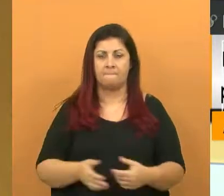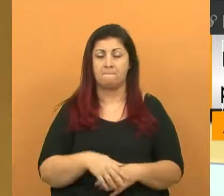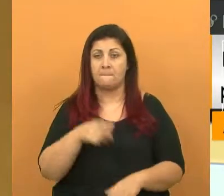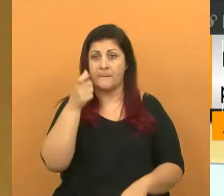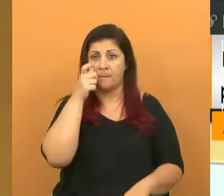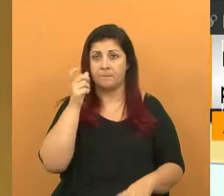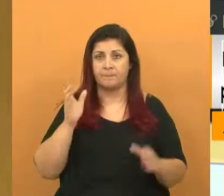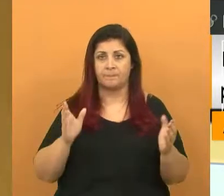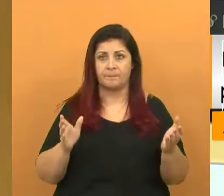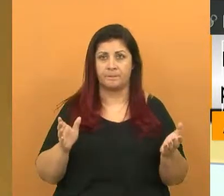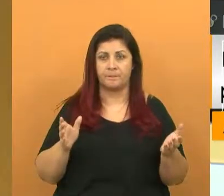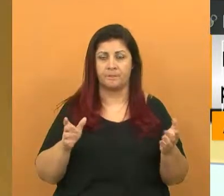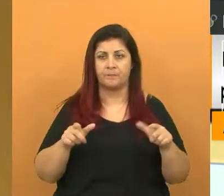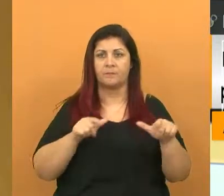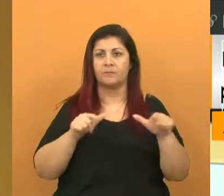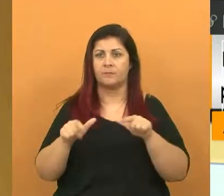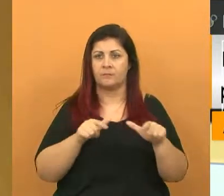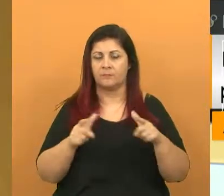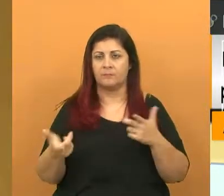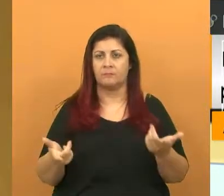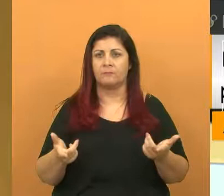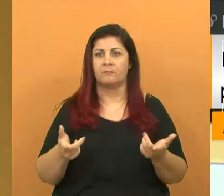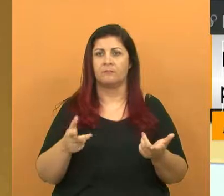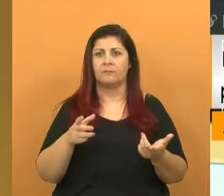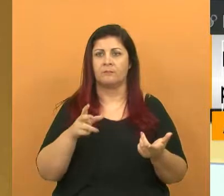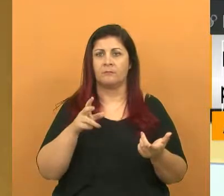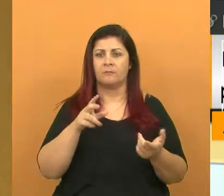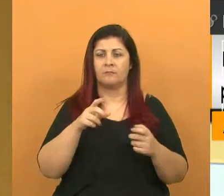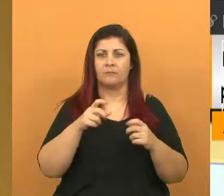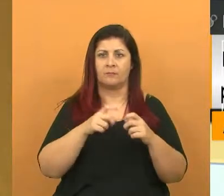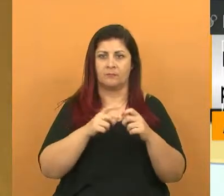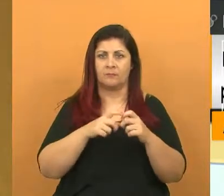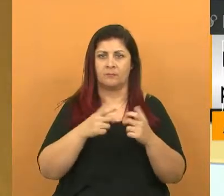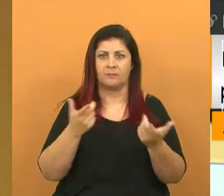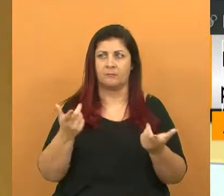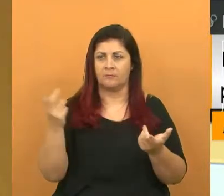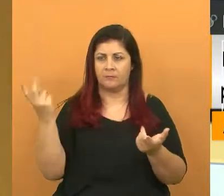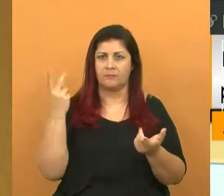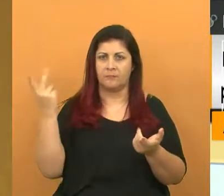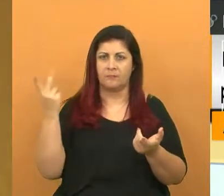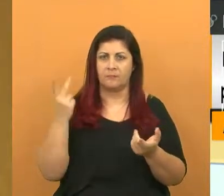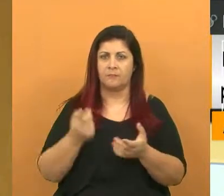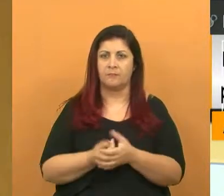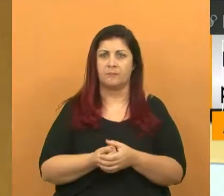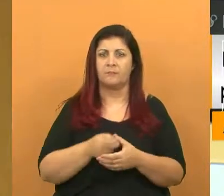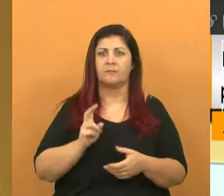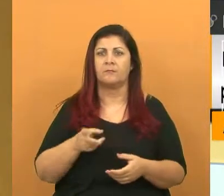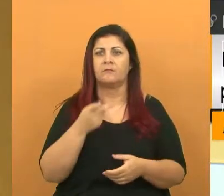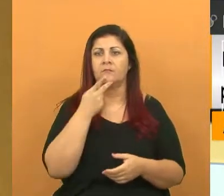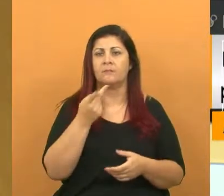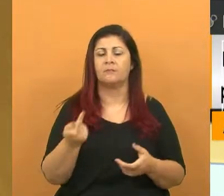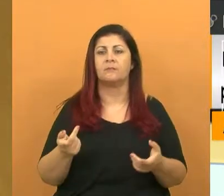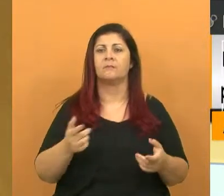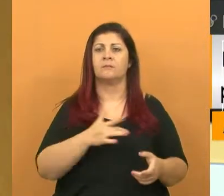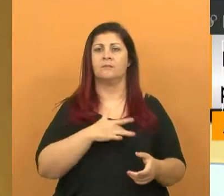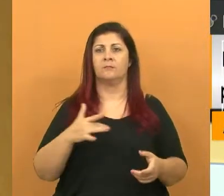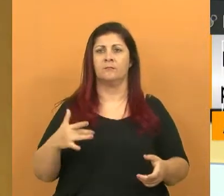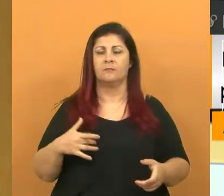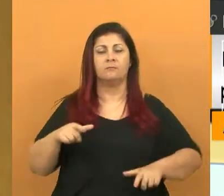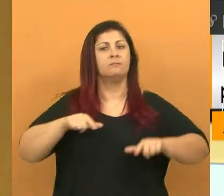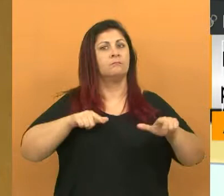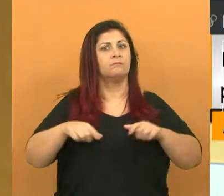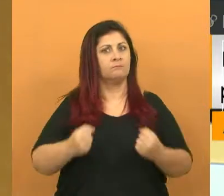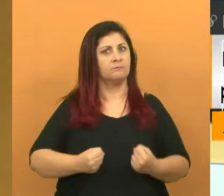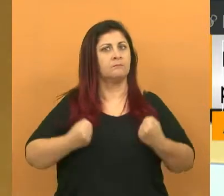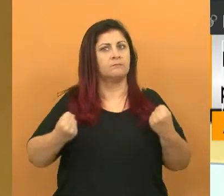o trabalho da vereadora Márcia, do Rodrigo Salomão, que sempre tem levantado as questões da saúde na casa e trabalham muito para